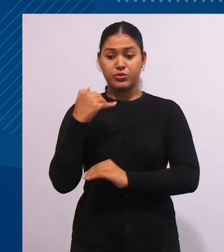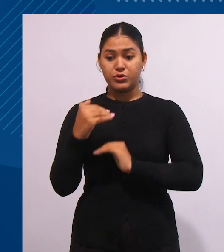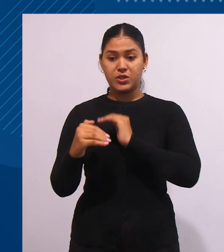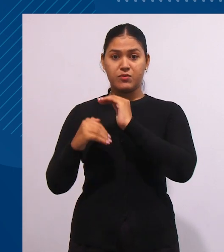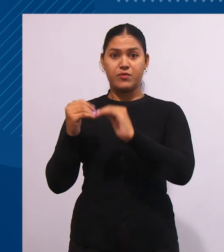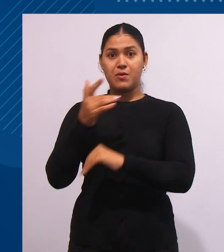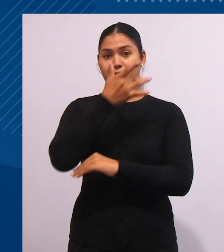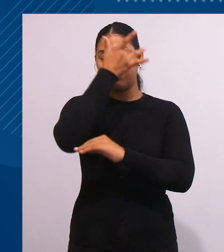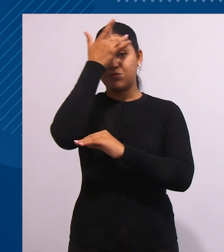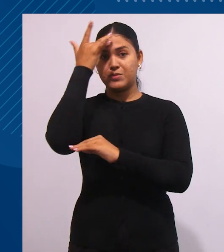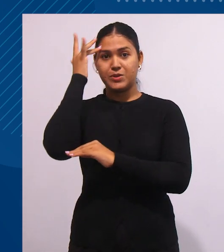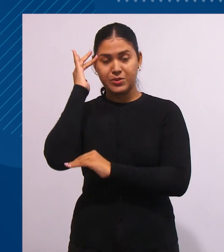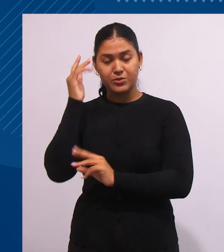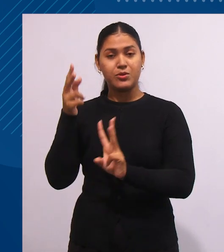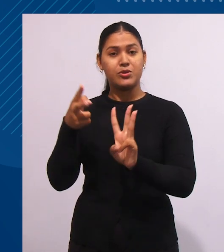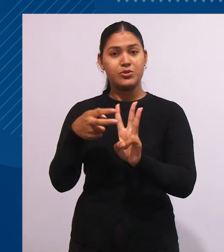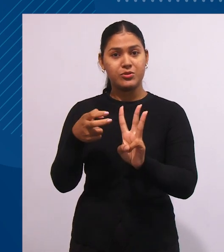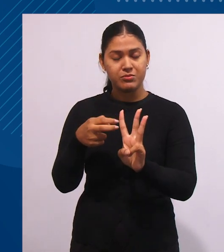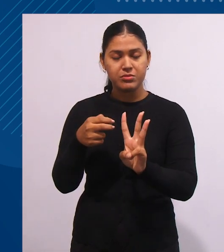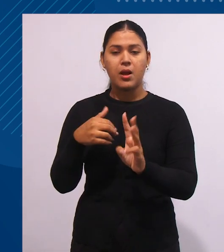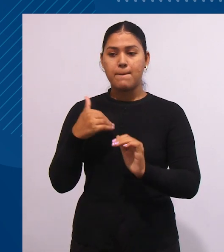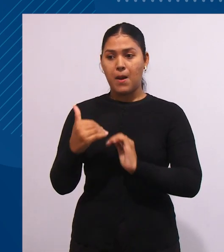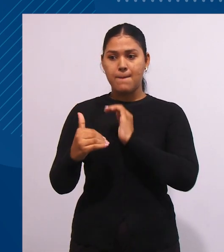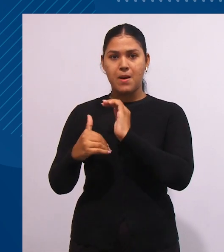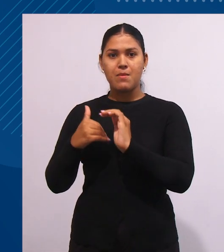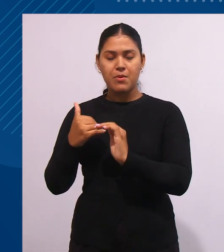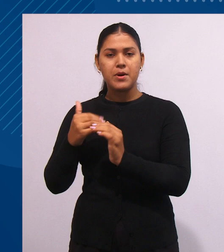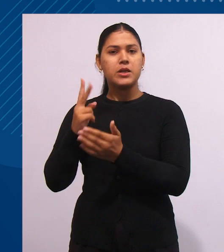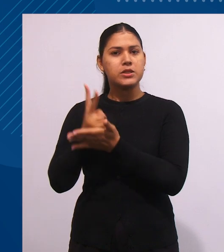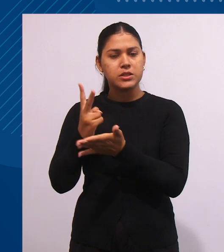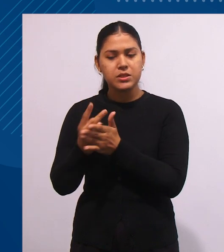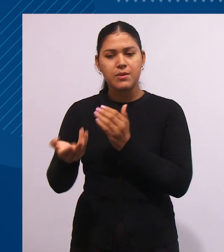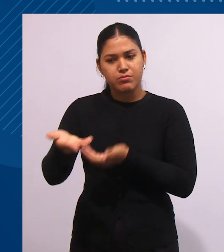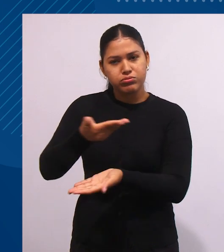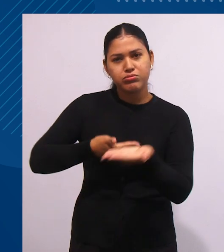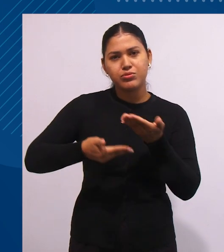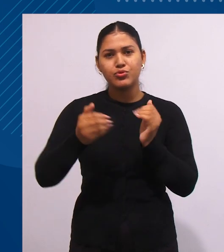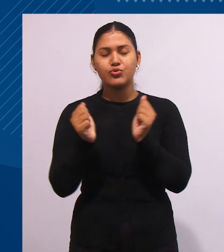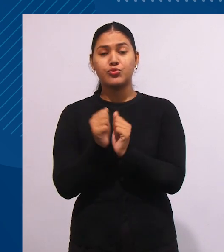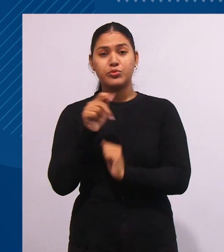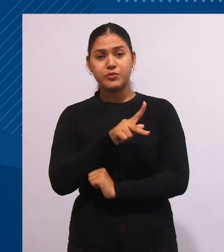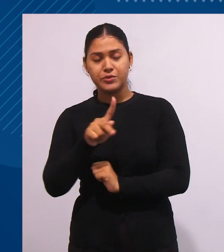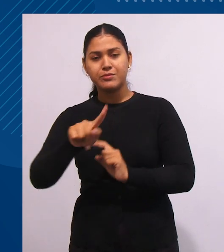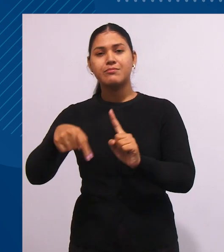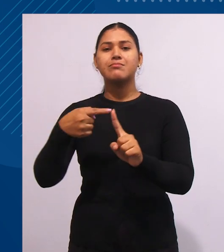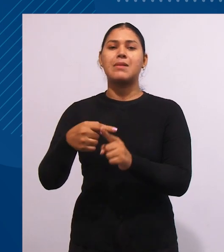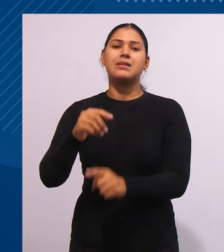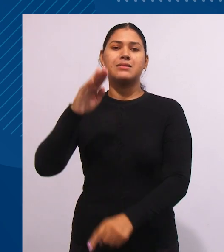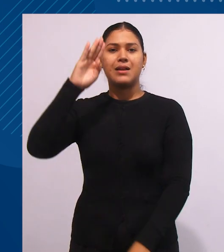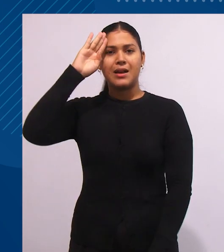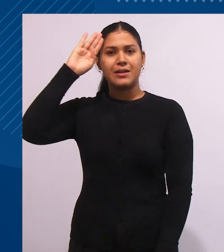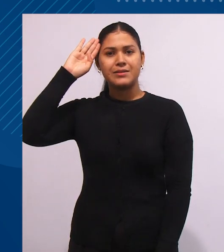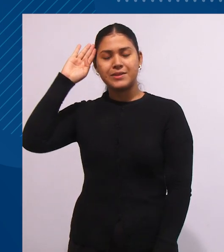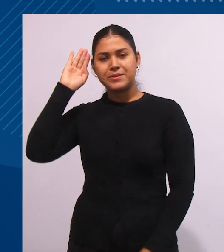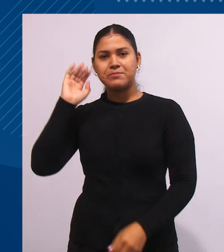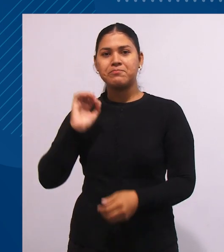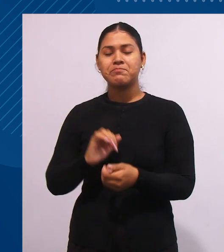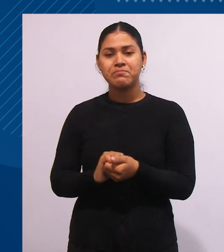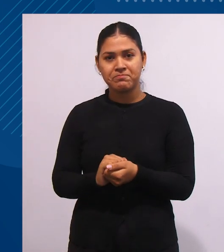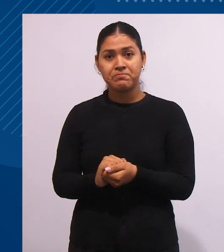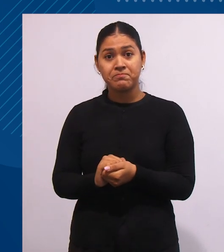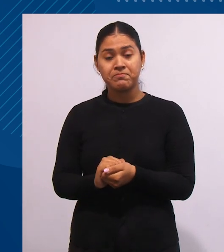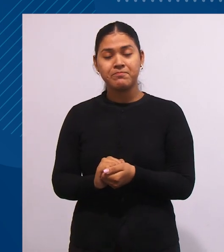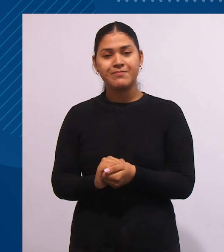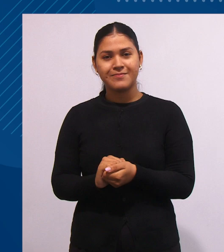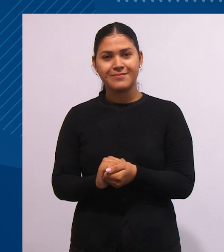Deles com os educadores com eles, entre eles, enfim. É uma troca bem interessante. E, por fim, o que eu posso falar?